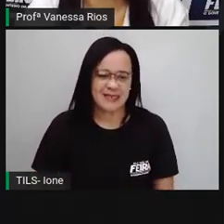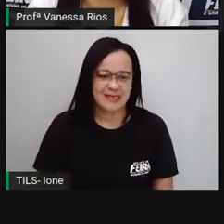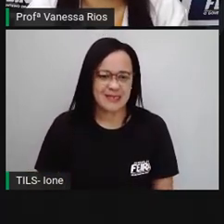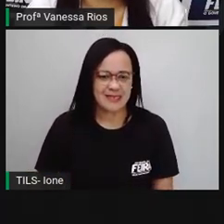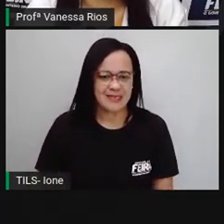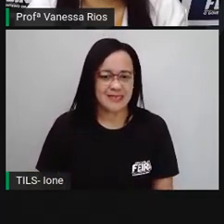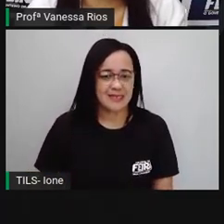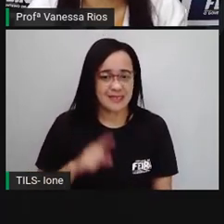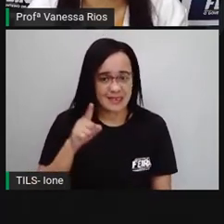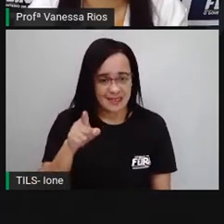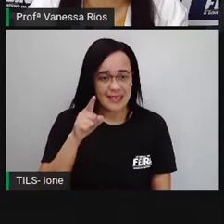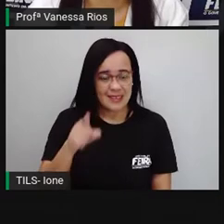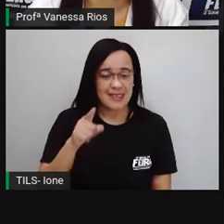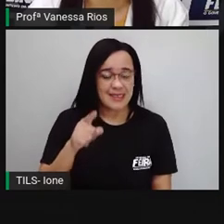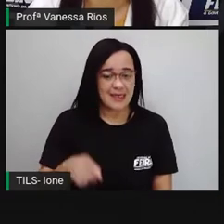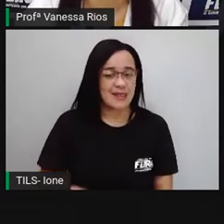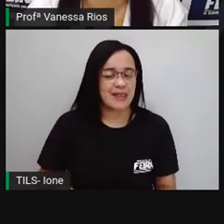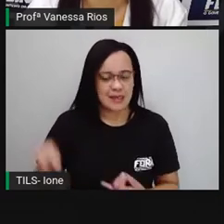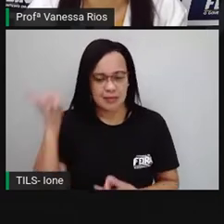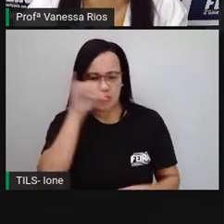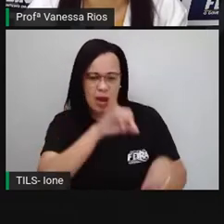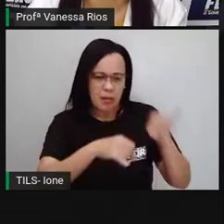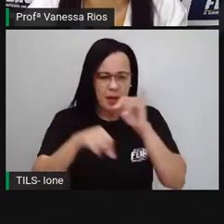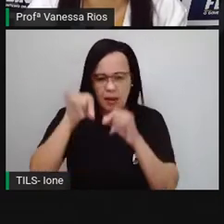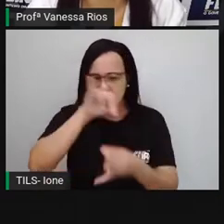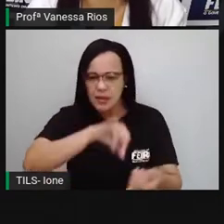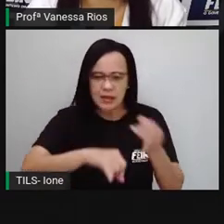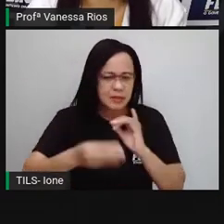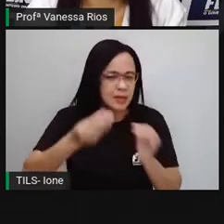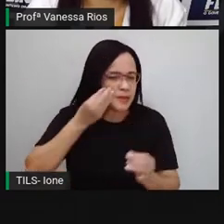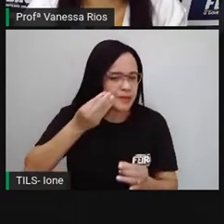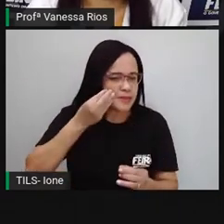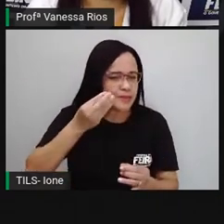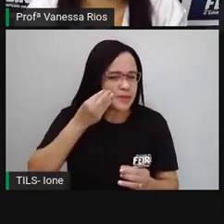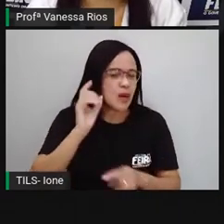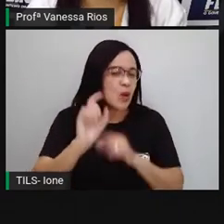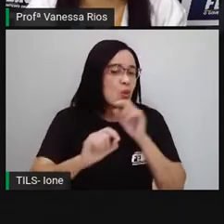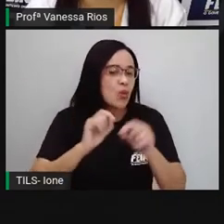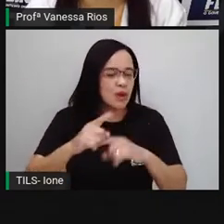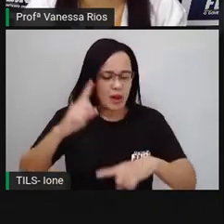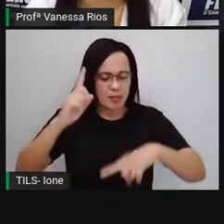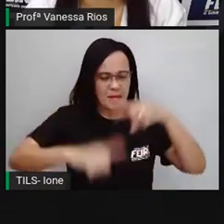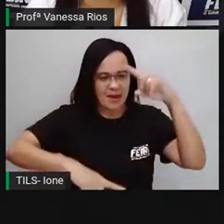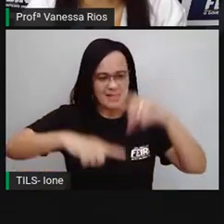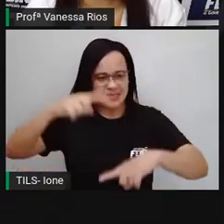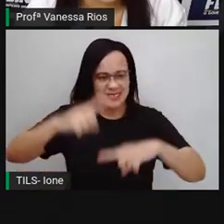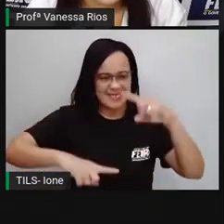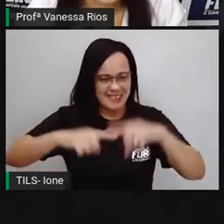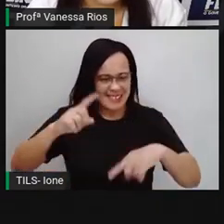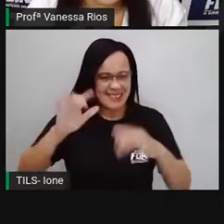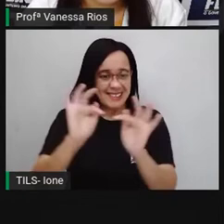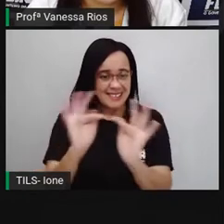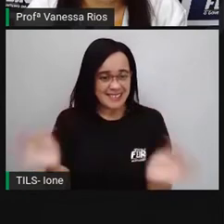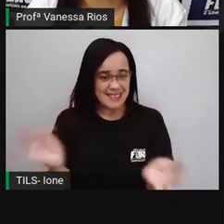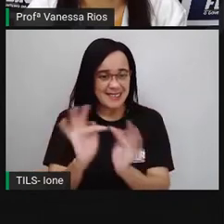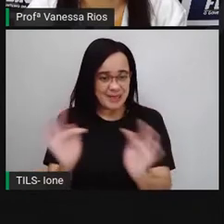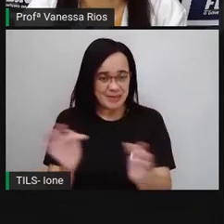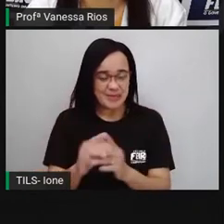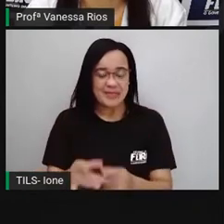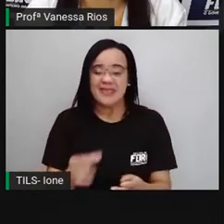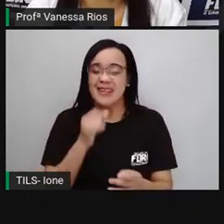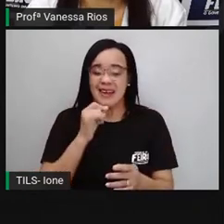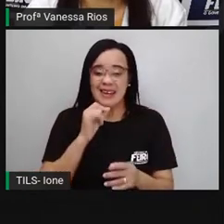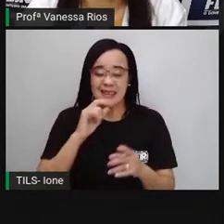nessa experiência, você vai precisar de alguns materiais. São materiais simples, tá bom? Palitos de churrasco ou de